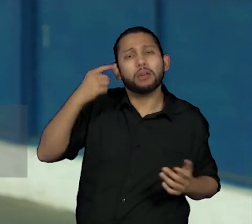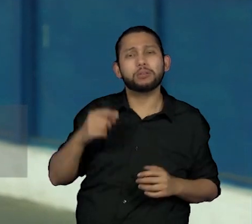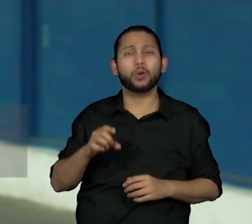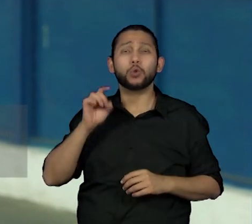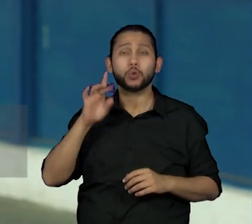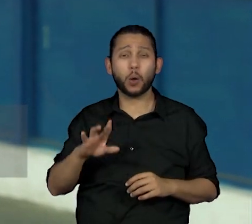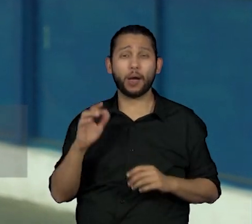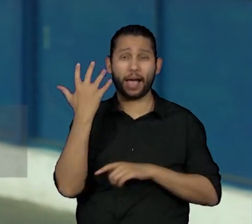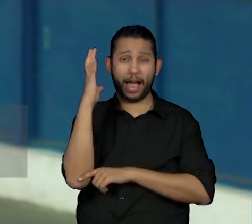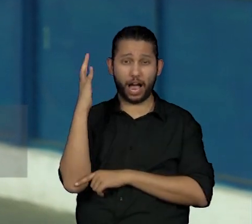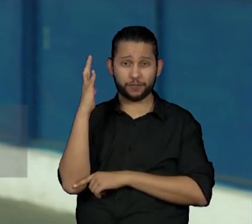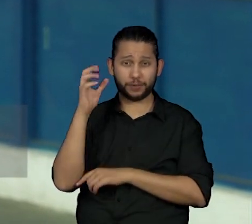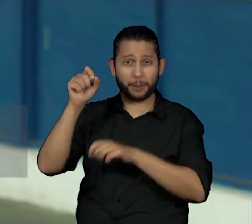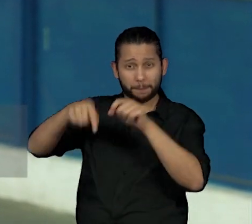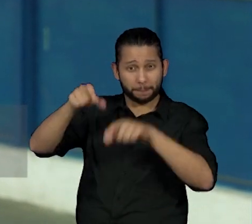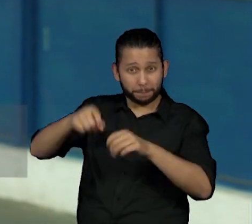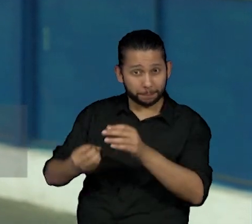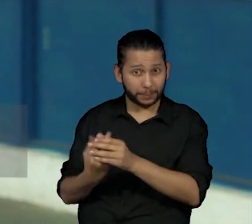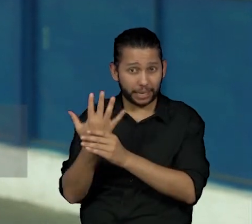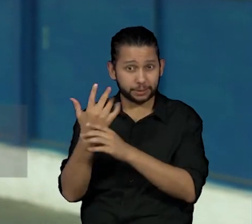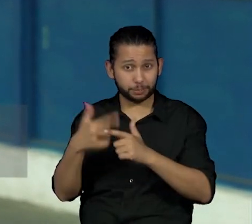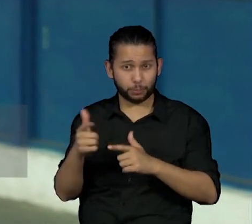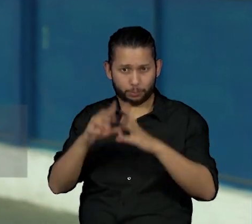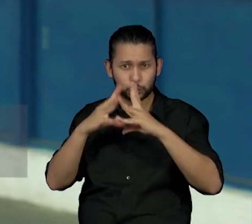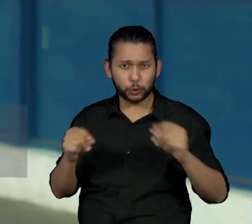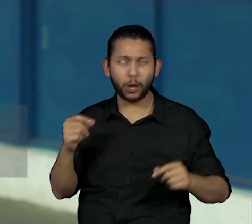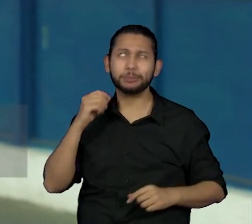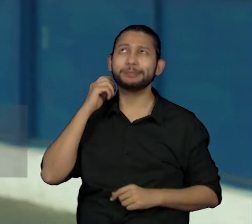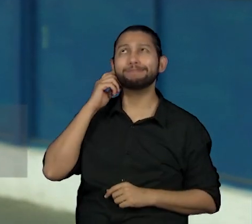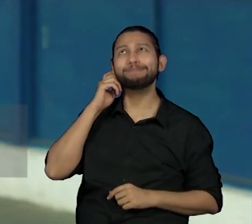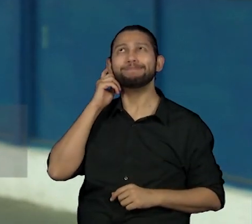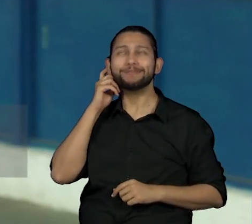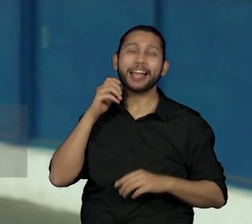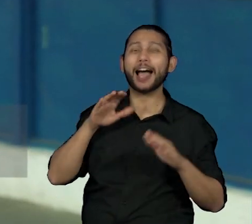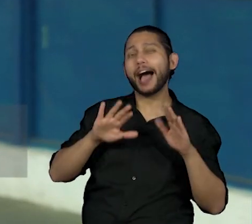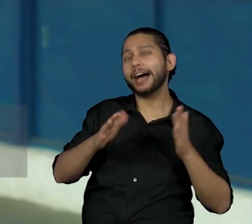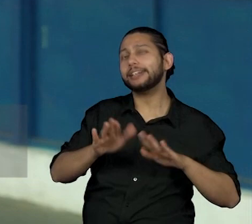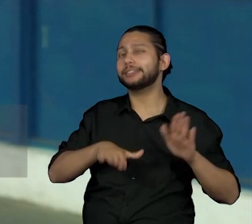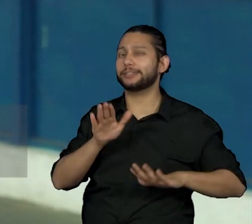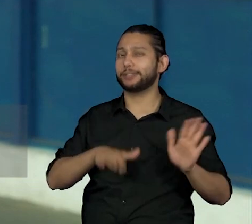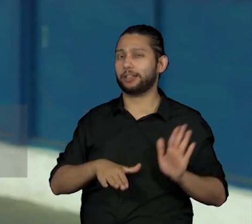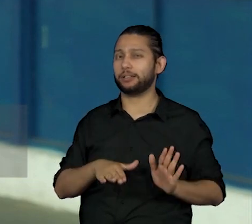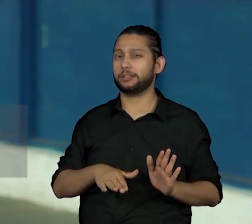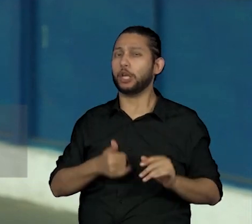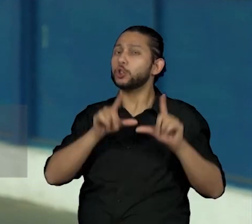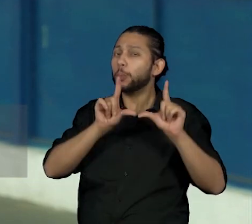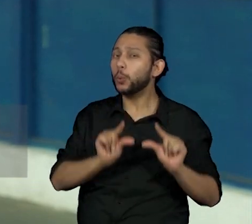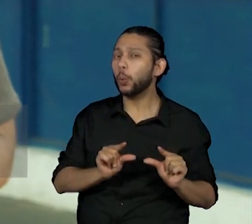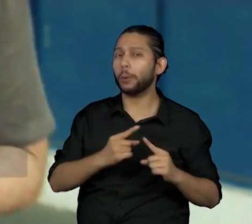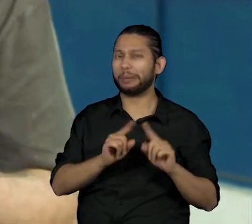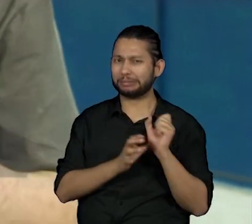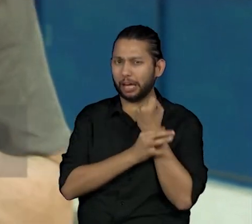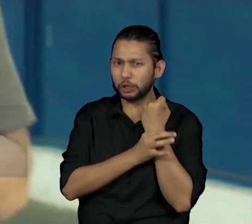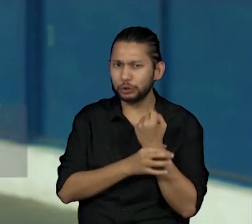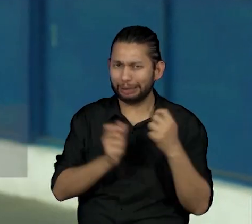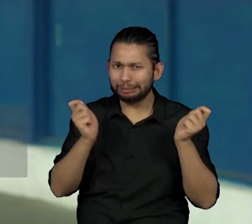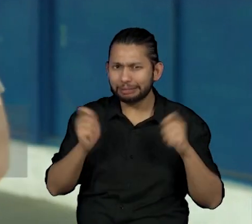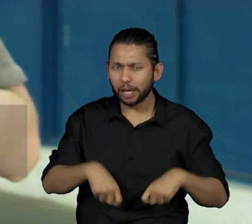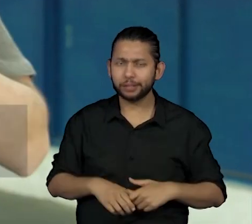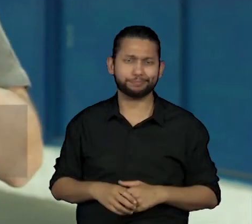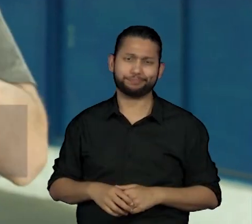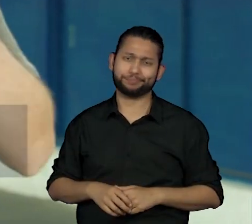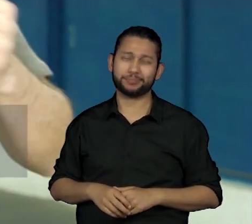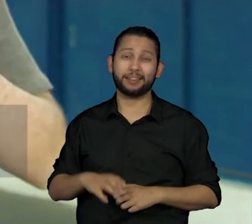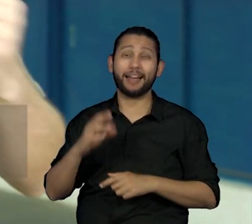plantar árvore que a gente resolve esse problema? Ajuda a diminuir o impacto, mas não é garantia de que a